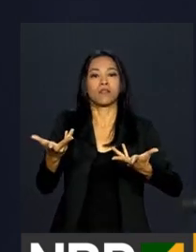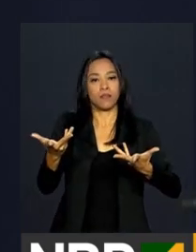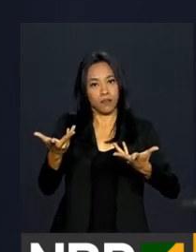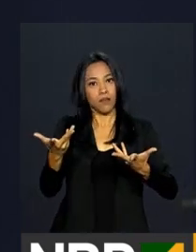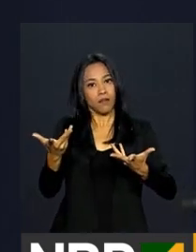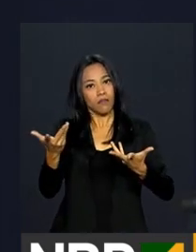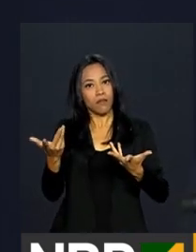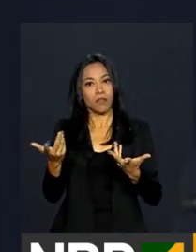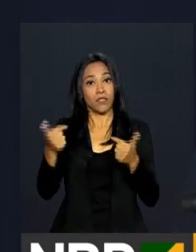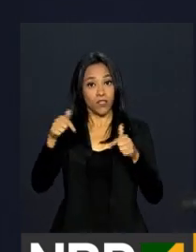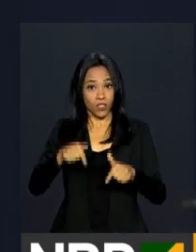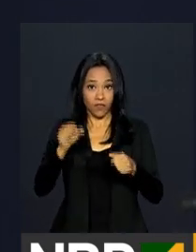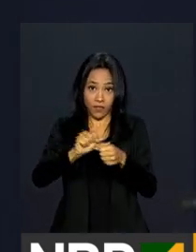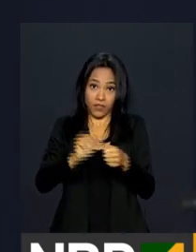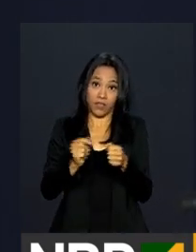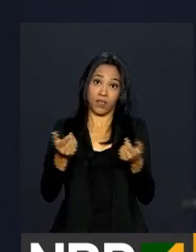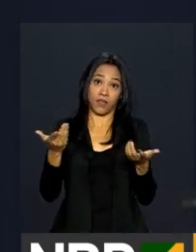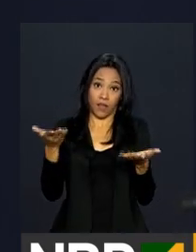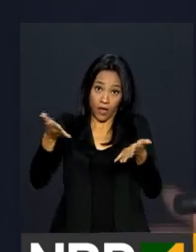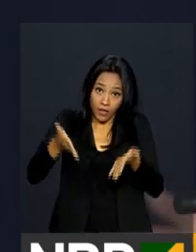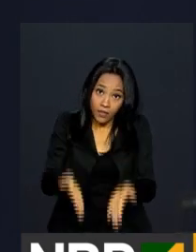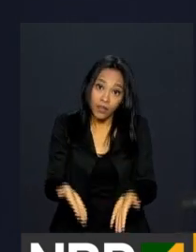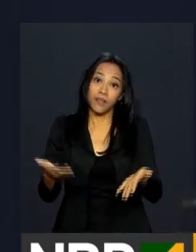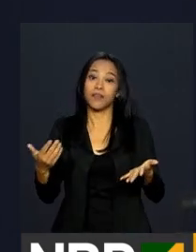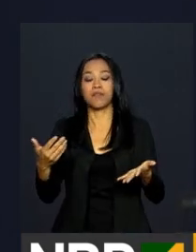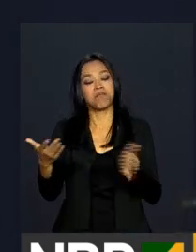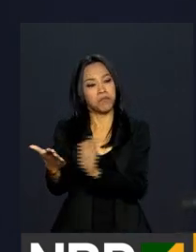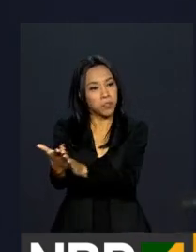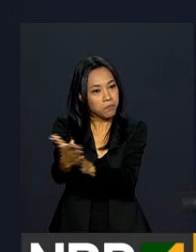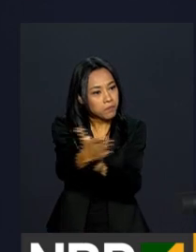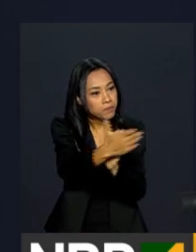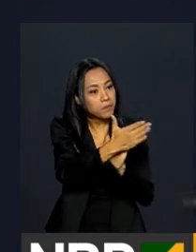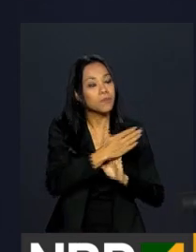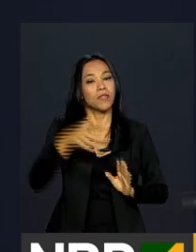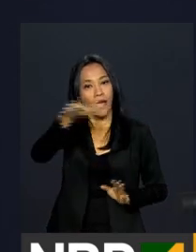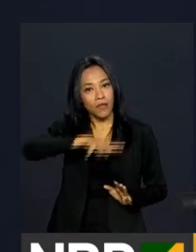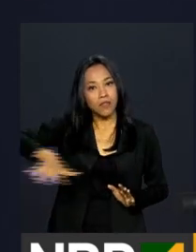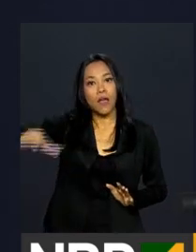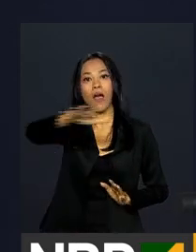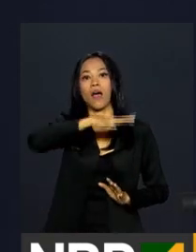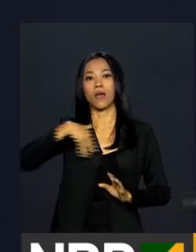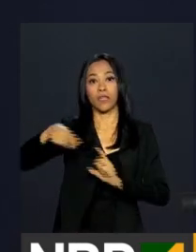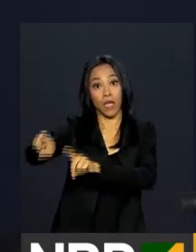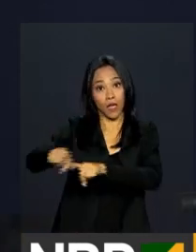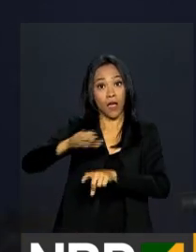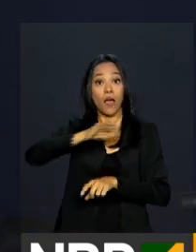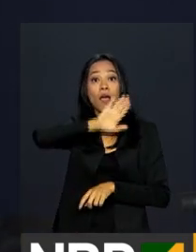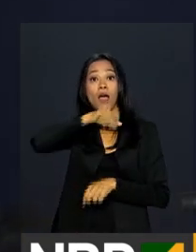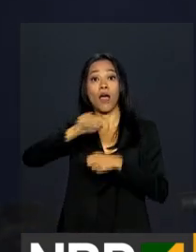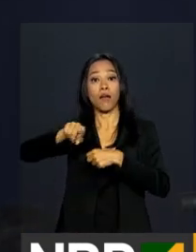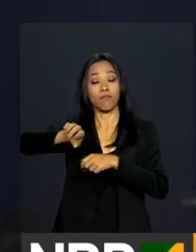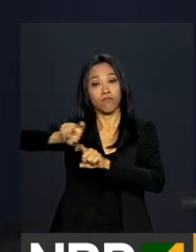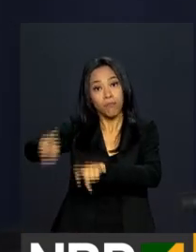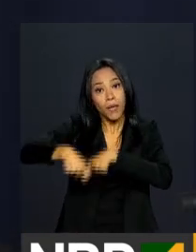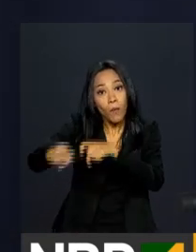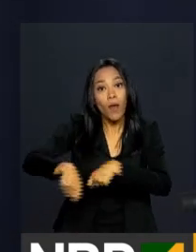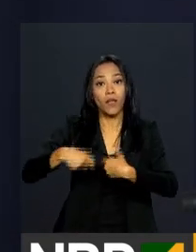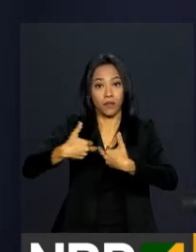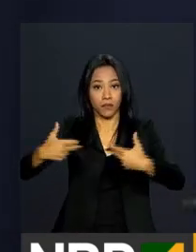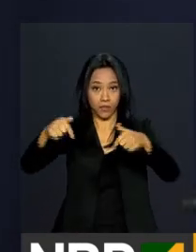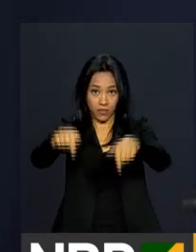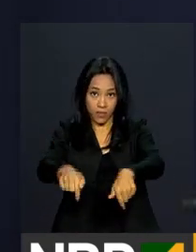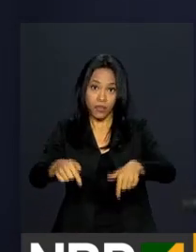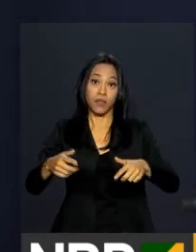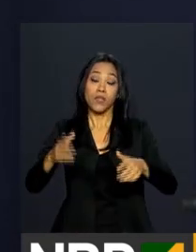para esta liberdade de iniciativa, para este prestigiamento do agronegócio, da agropecuária, eu tenho precisamente a ideia